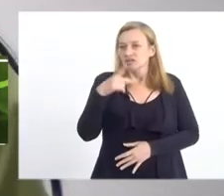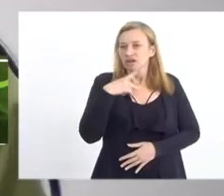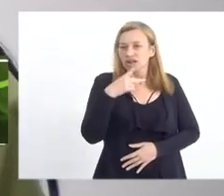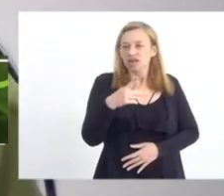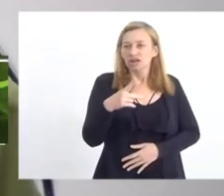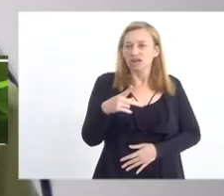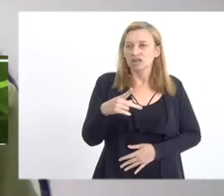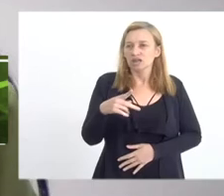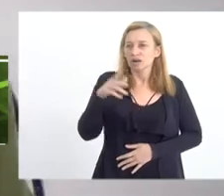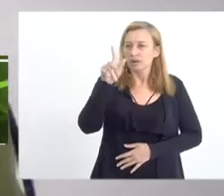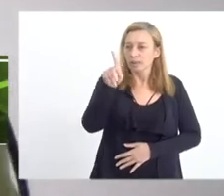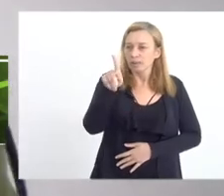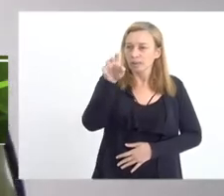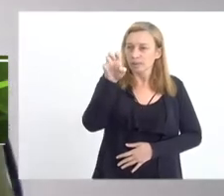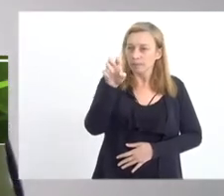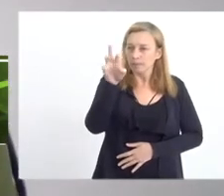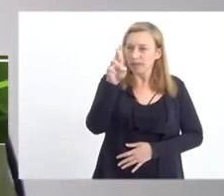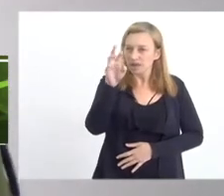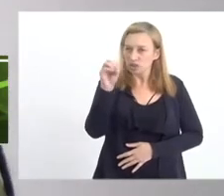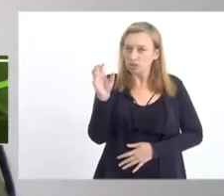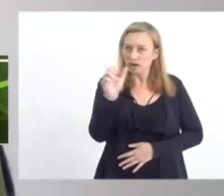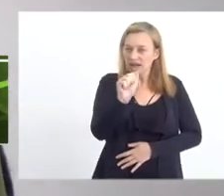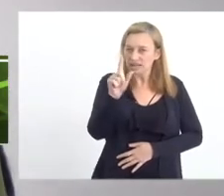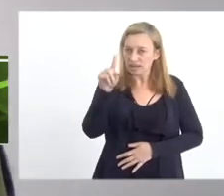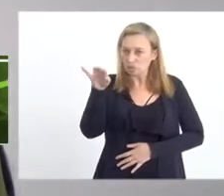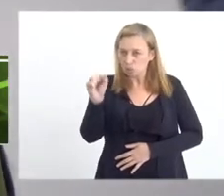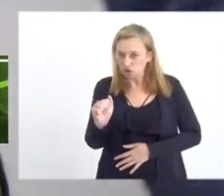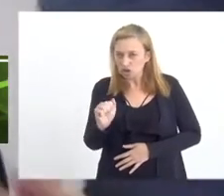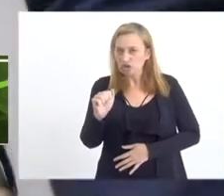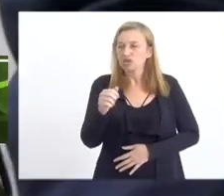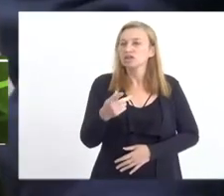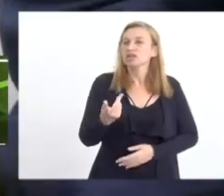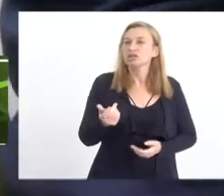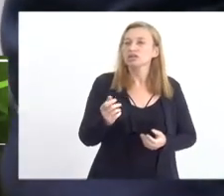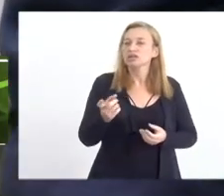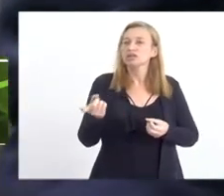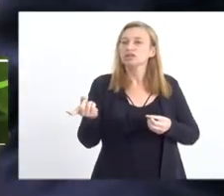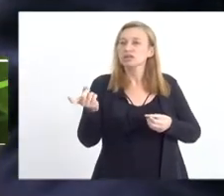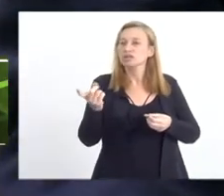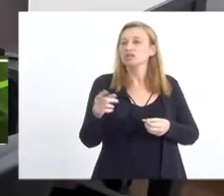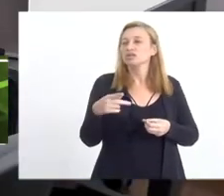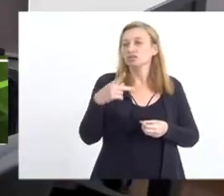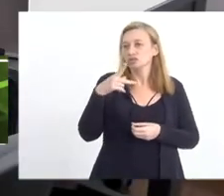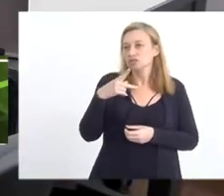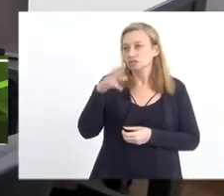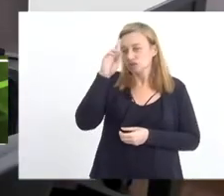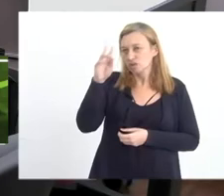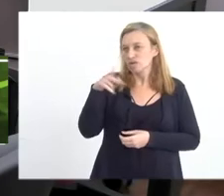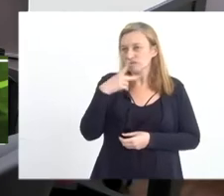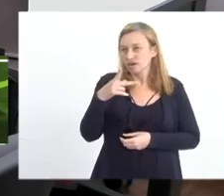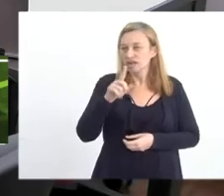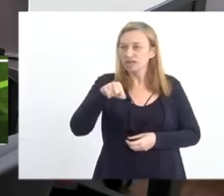senhor Pedro Azabuja. Está com o senhor a palavra e já retornaremos.